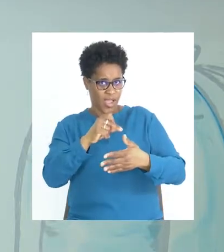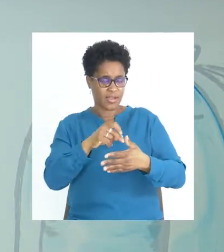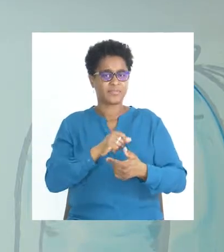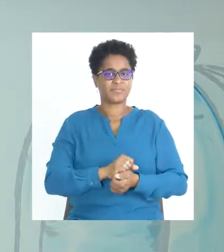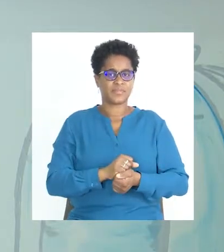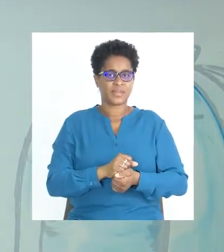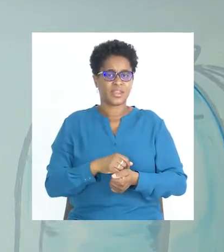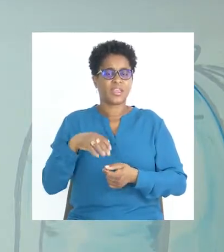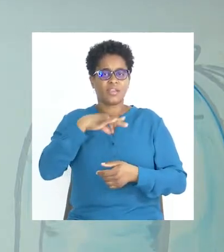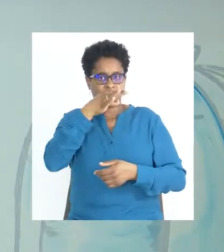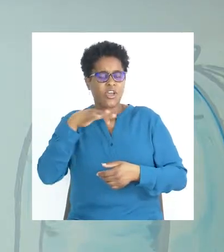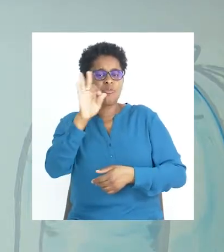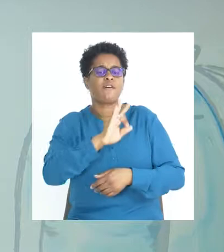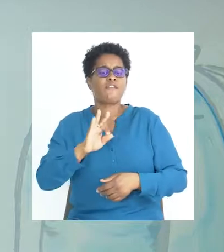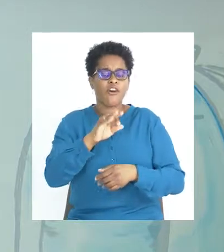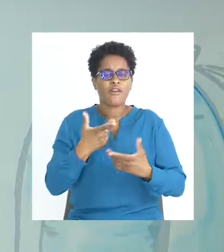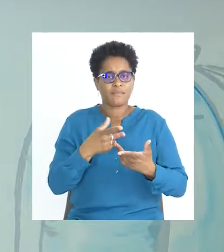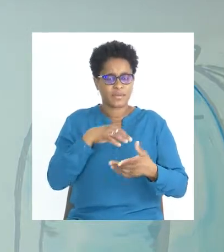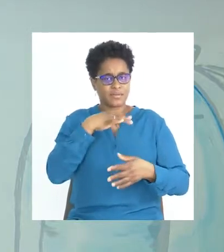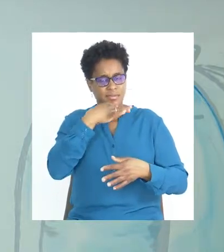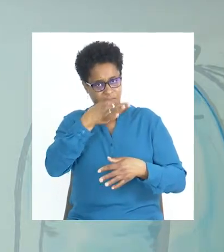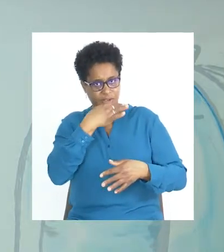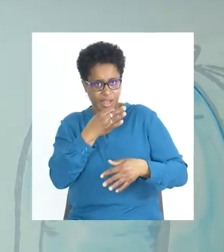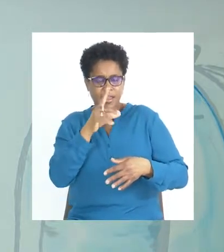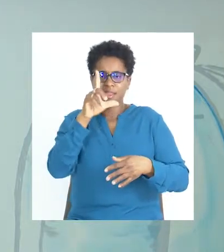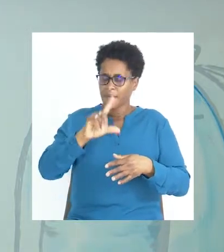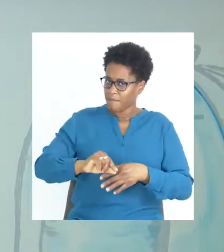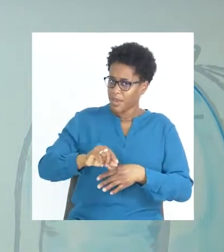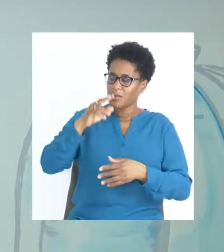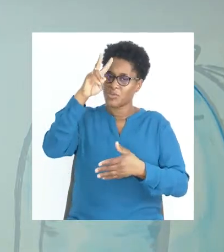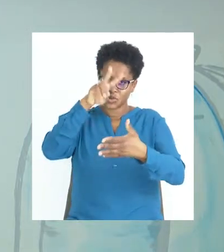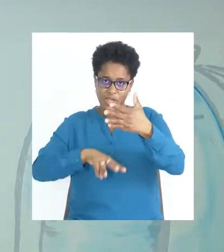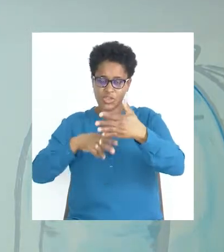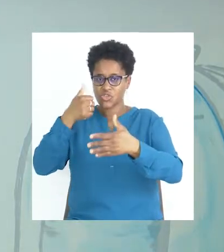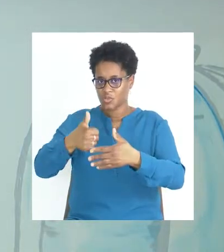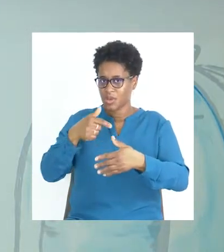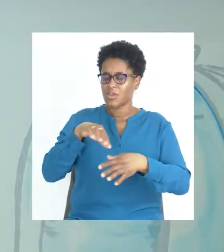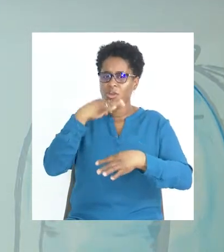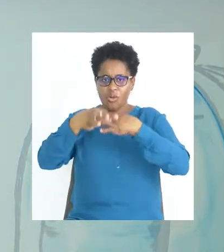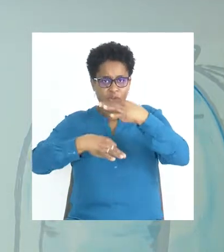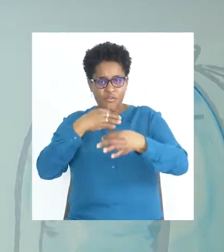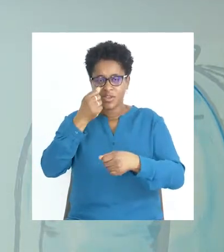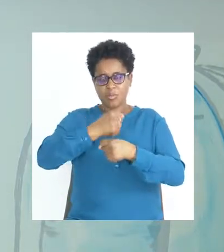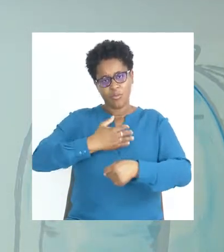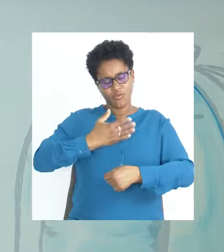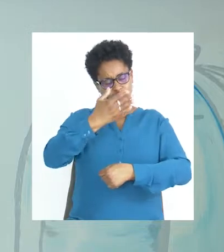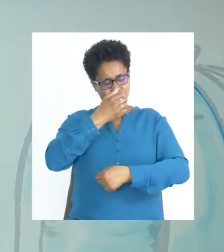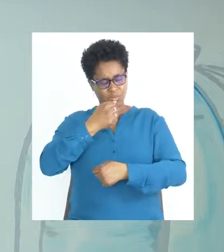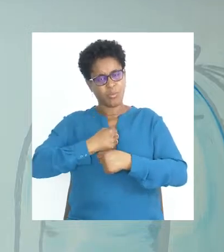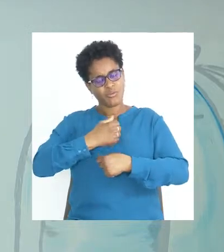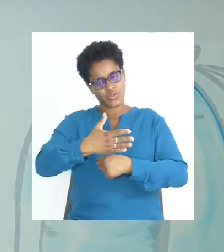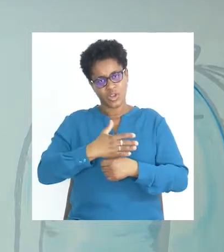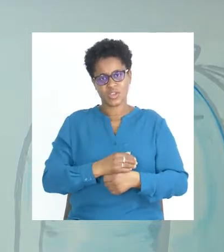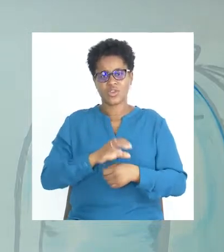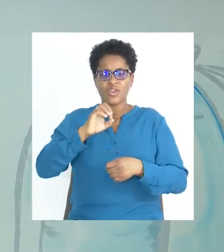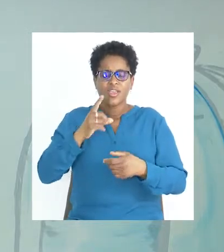entrada, refere a uma forma de tratamento, assim como o texto B, uma conversa ali entre profissionais, mas que